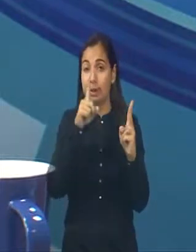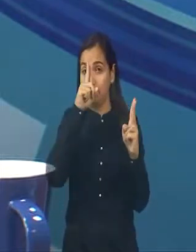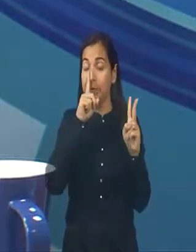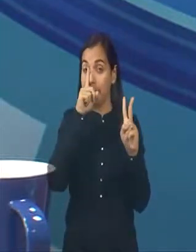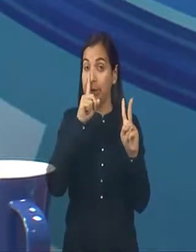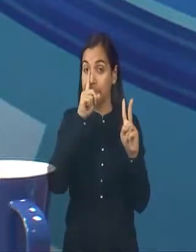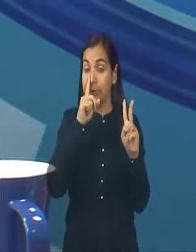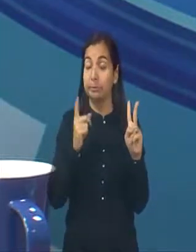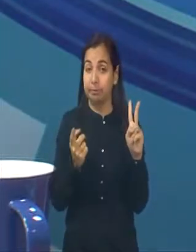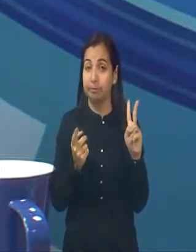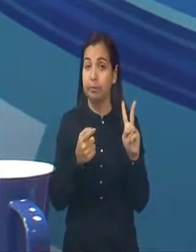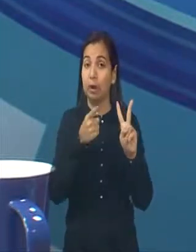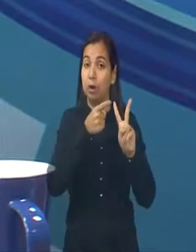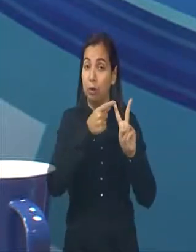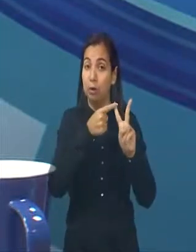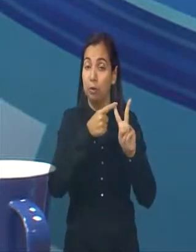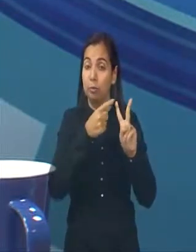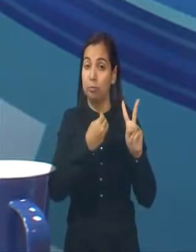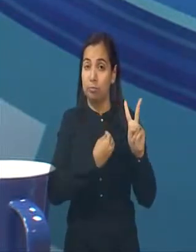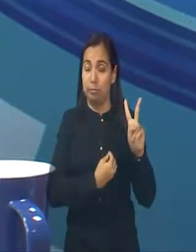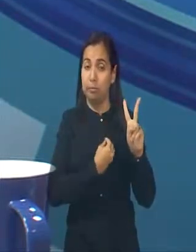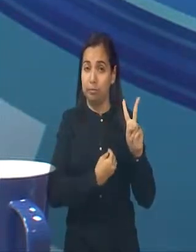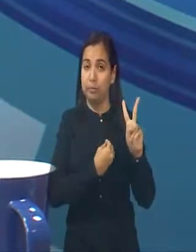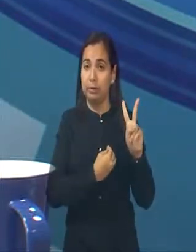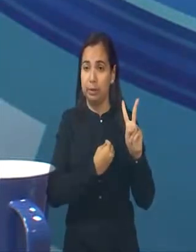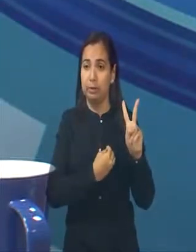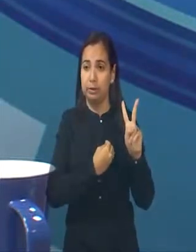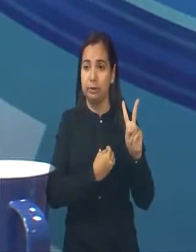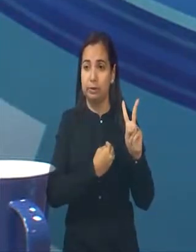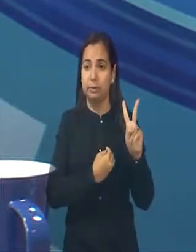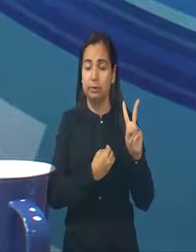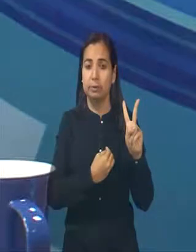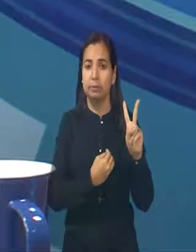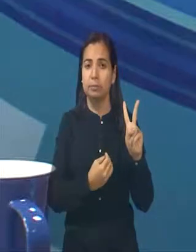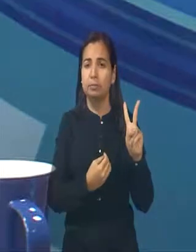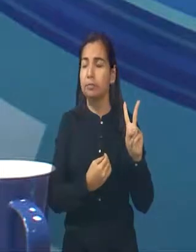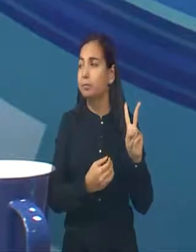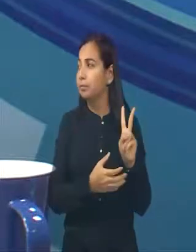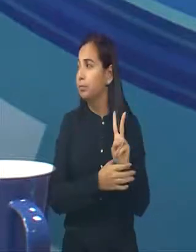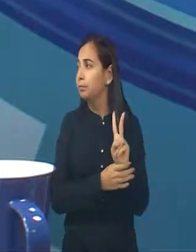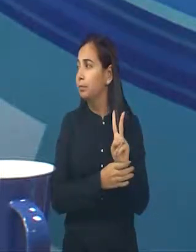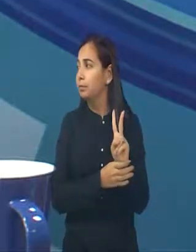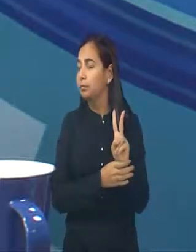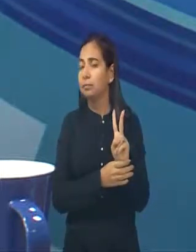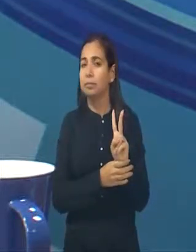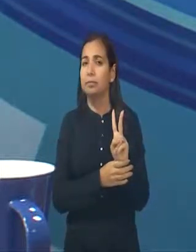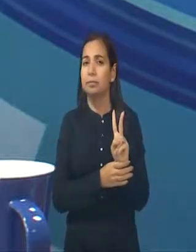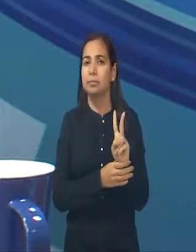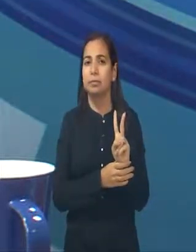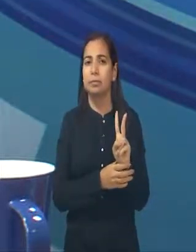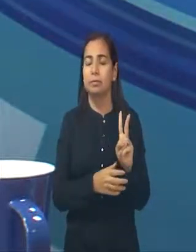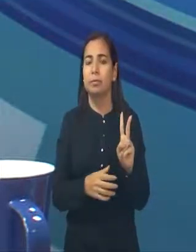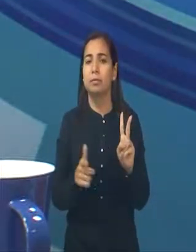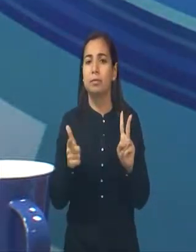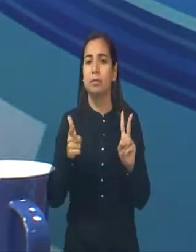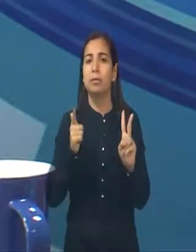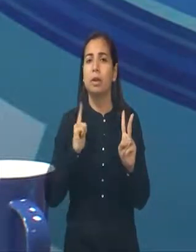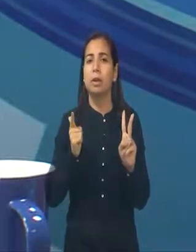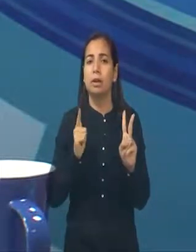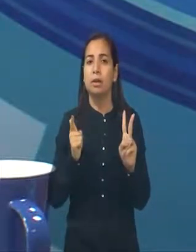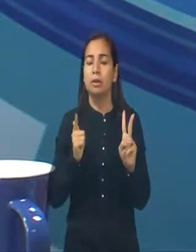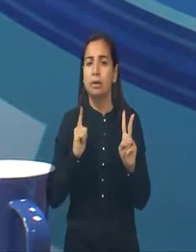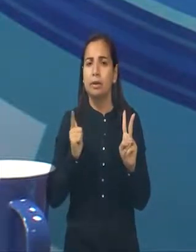Um, mais presente na Europa, o terrorismo, que tem levado